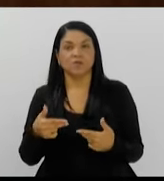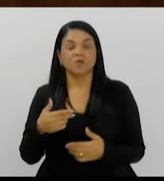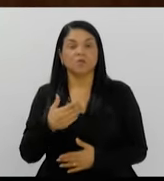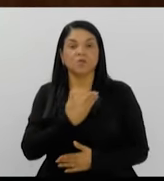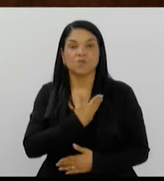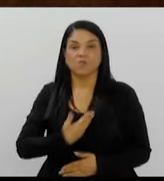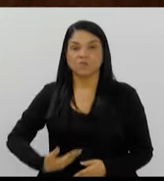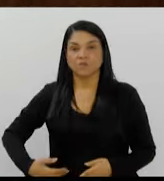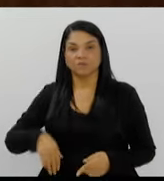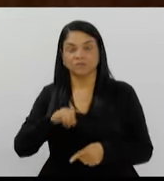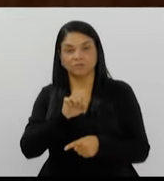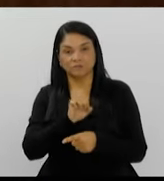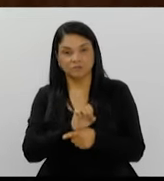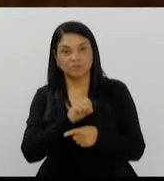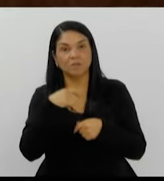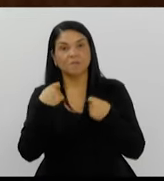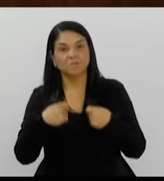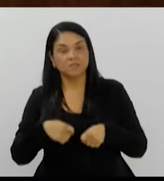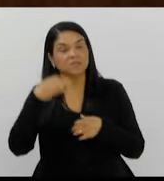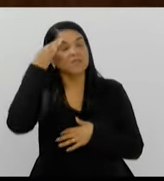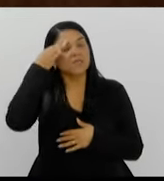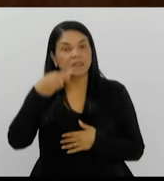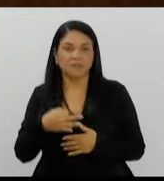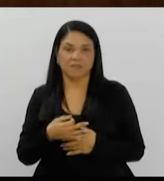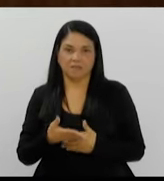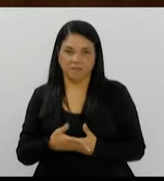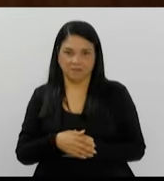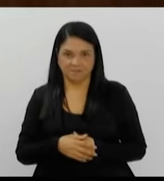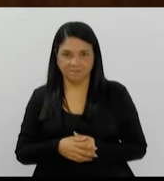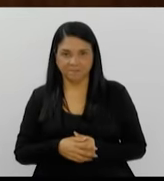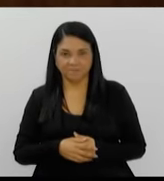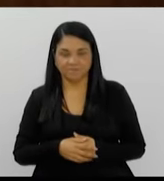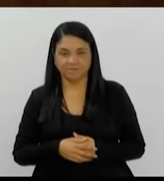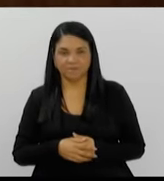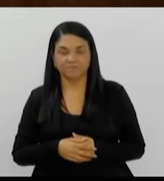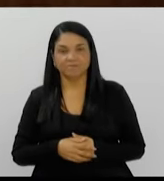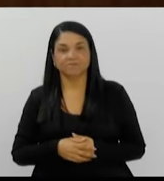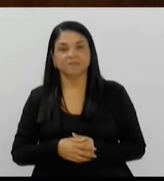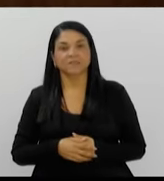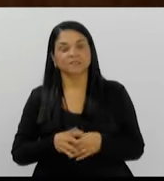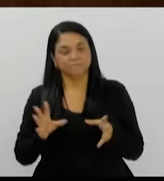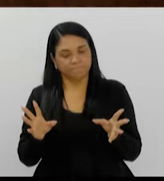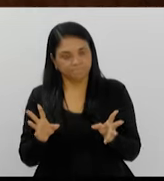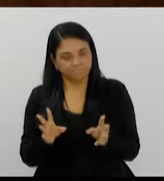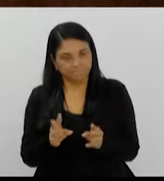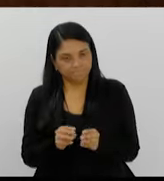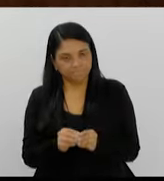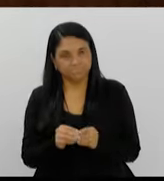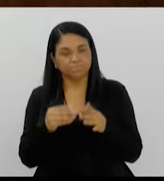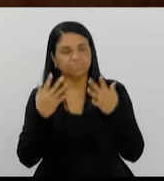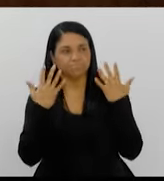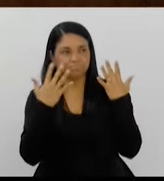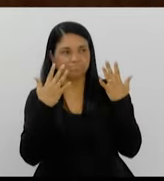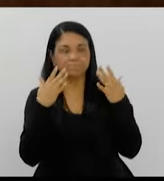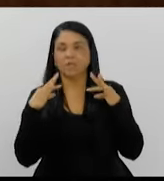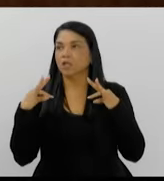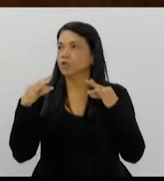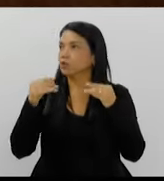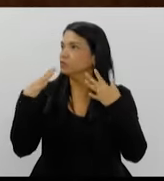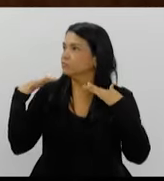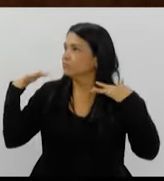estado precisa compreender isso já caminhando para o fim eu parabenizo a todos vocês